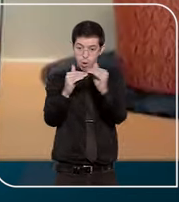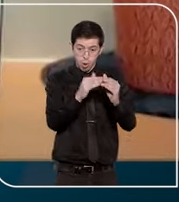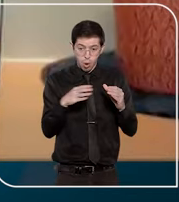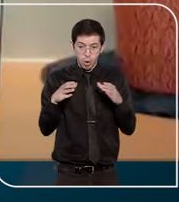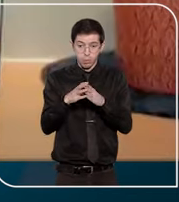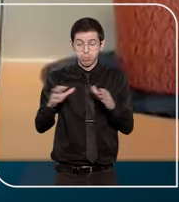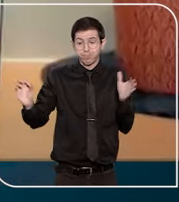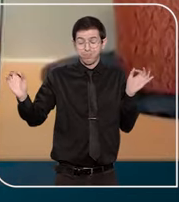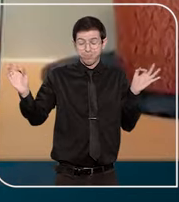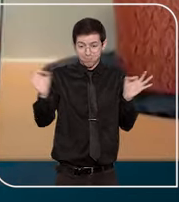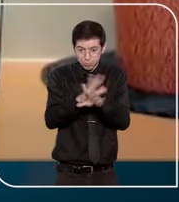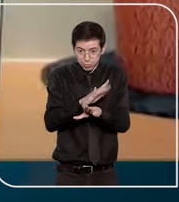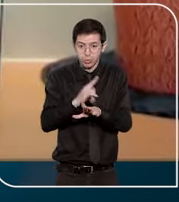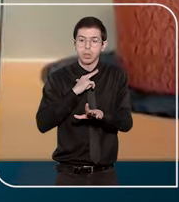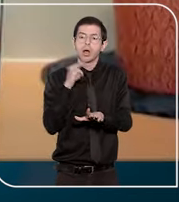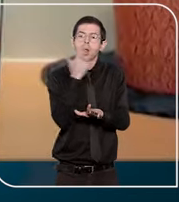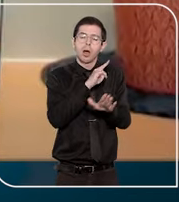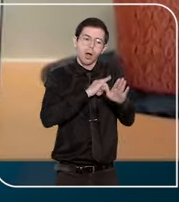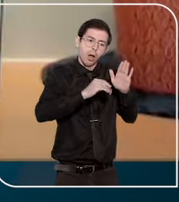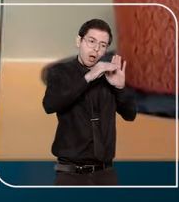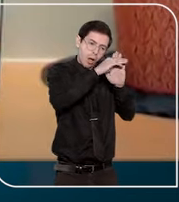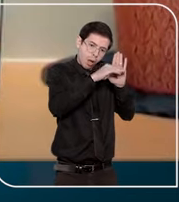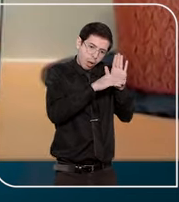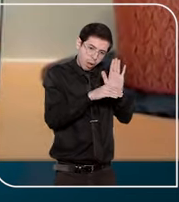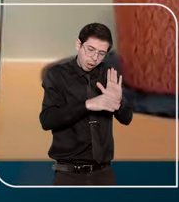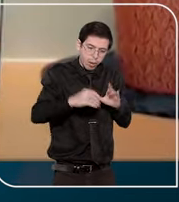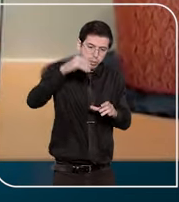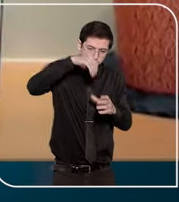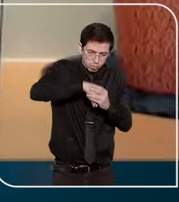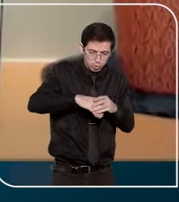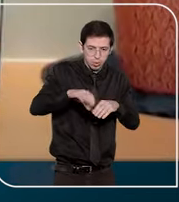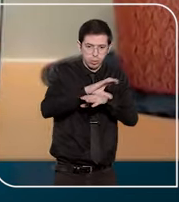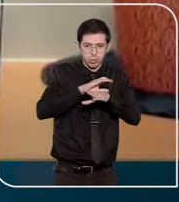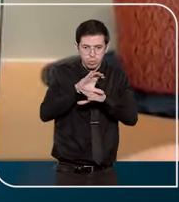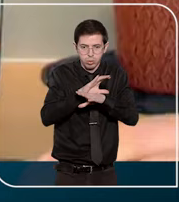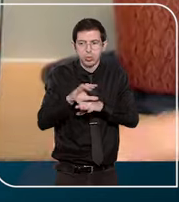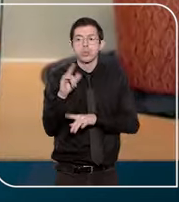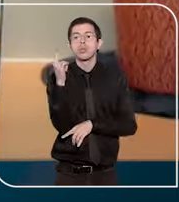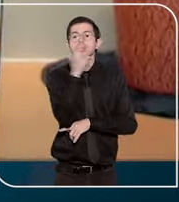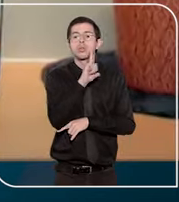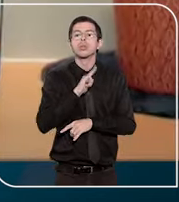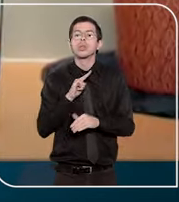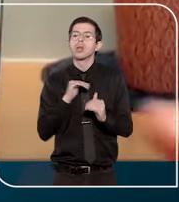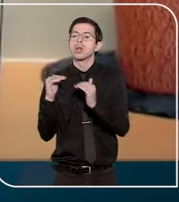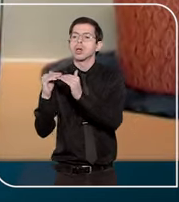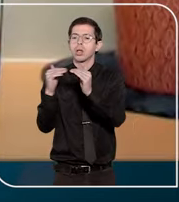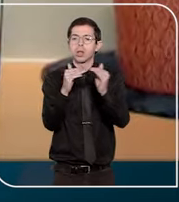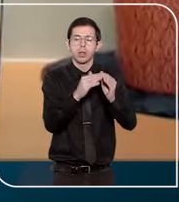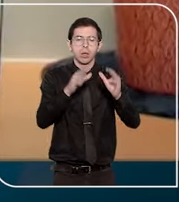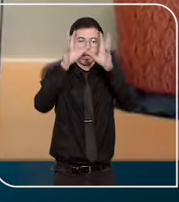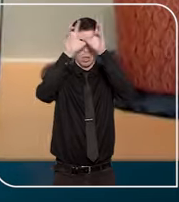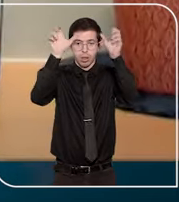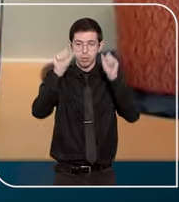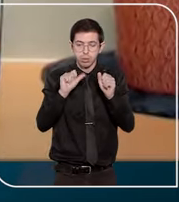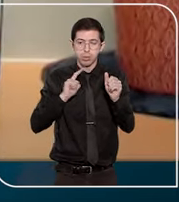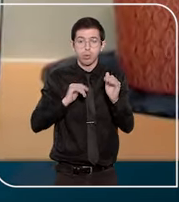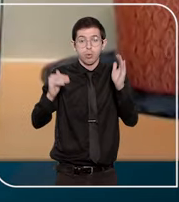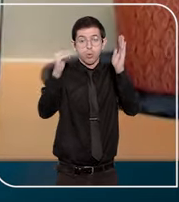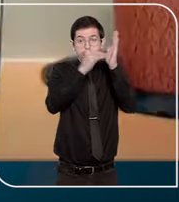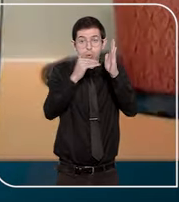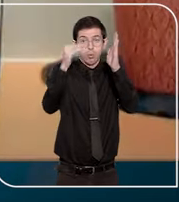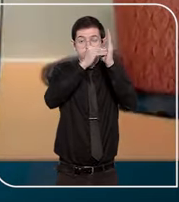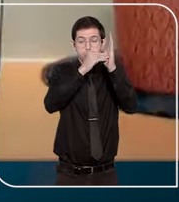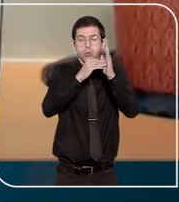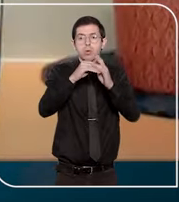que preenchemos o requisito lá da Constituição de ter um acórdão de tribunal de última ou única